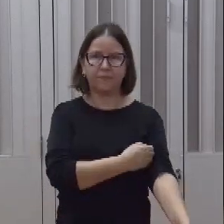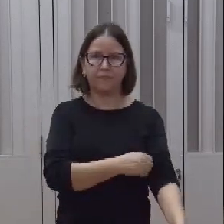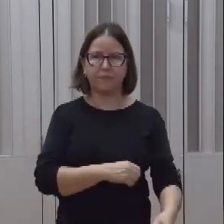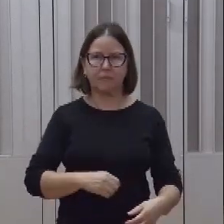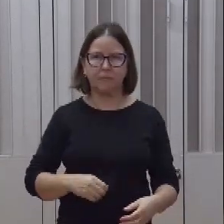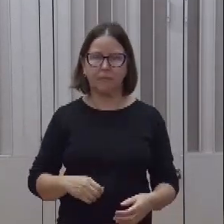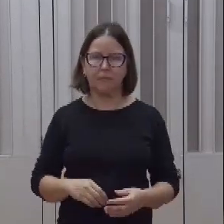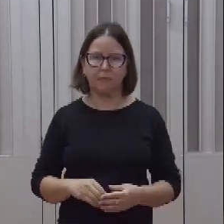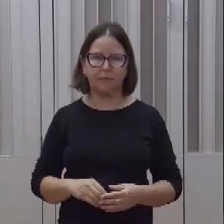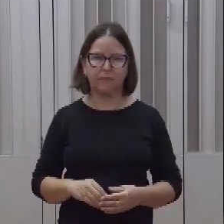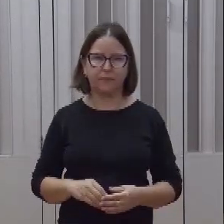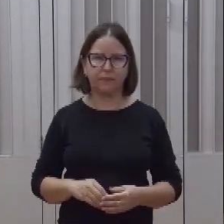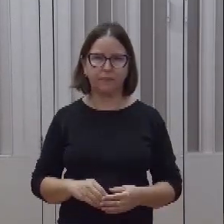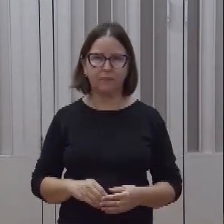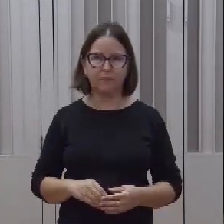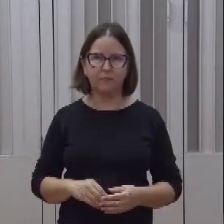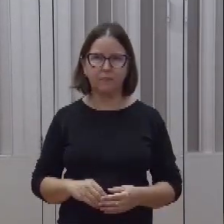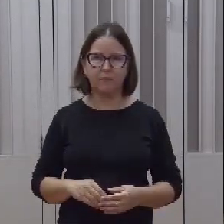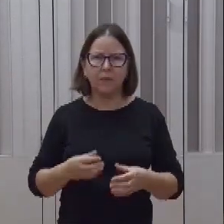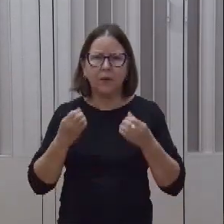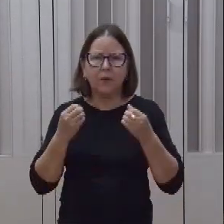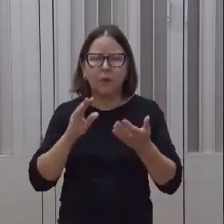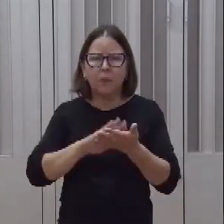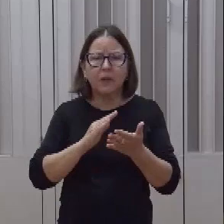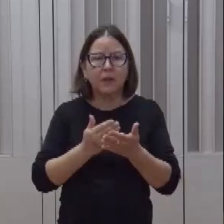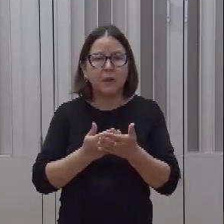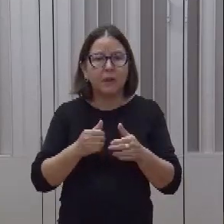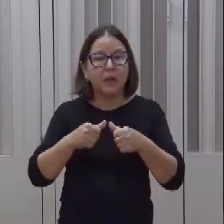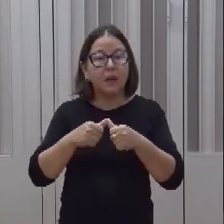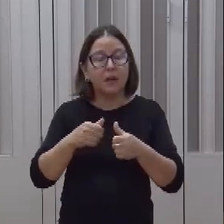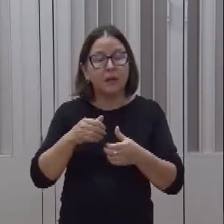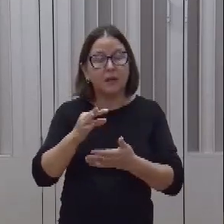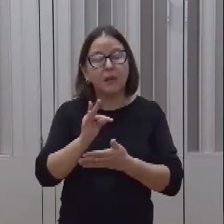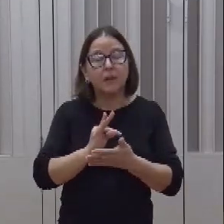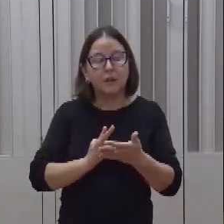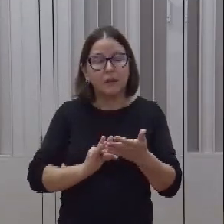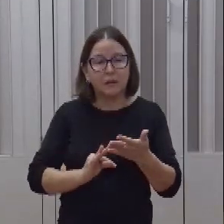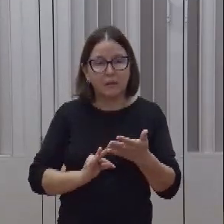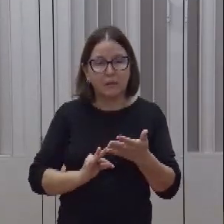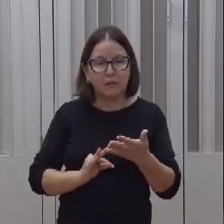Como será que nós devemos interpretar esse texto?